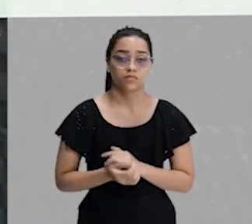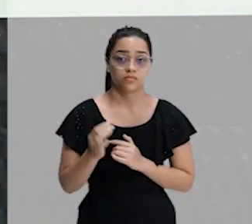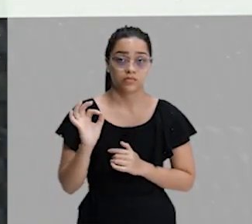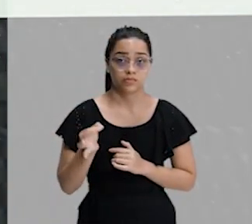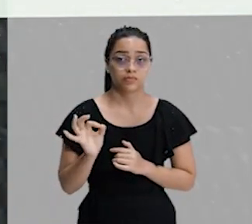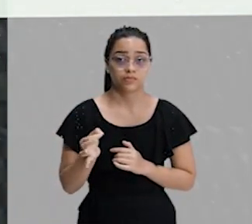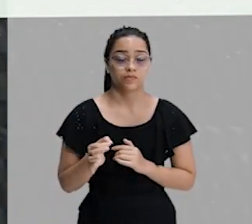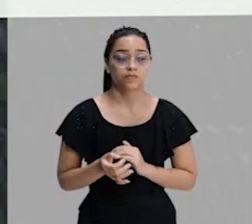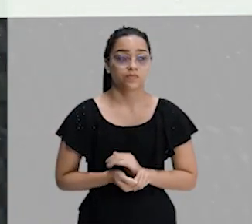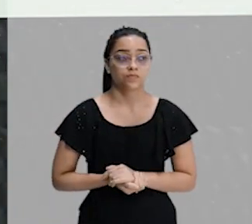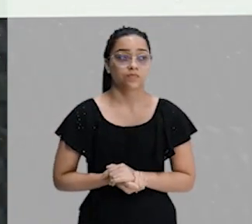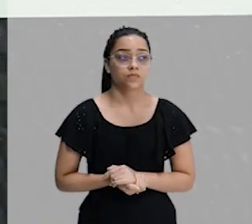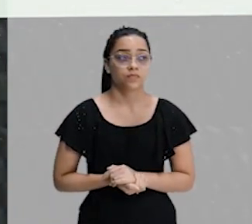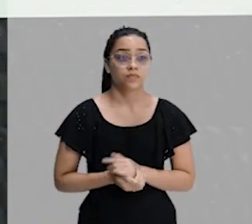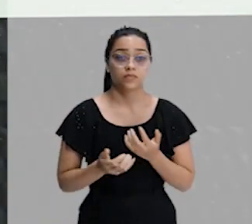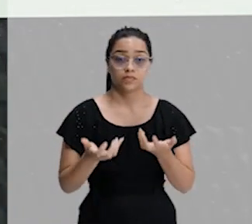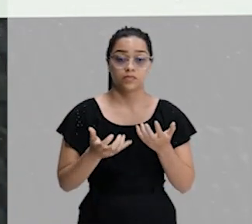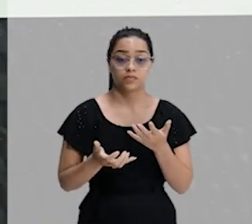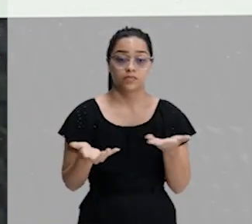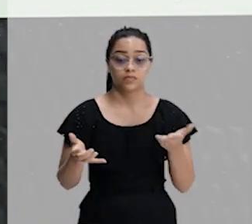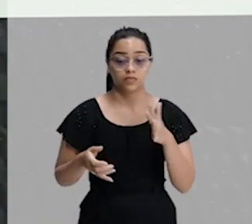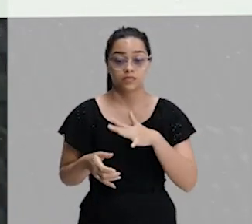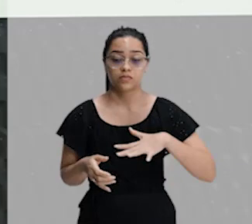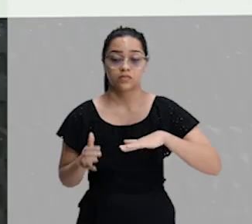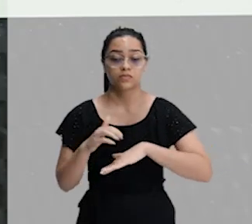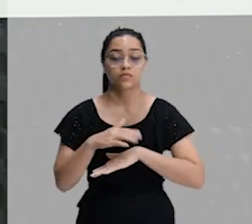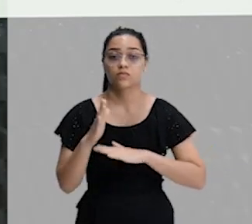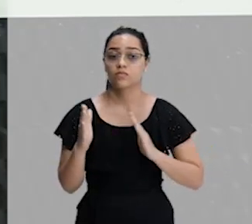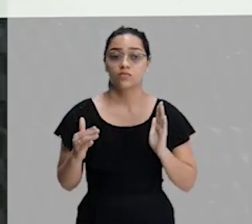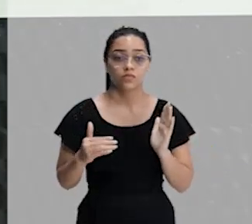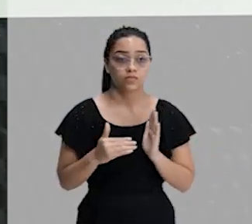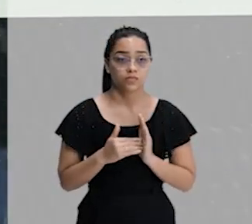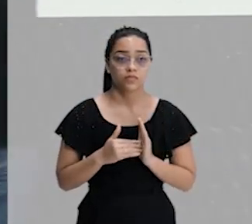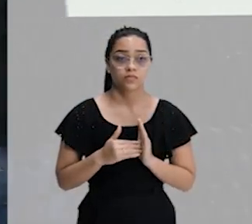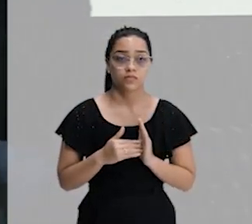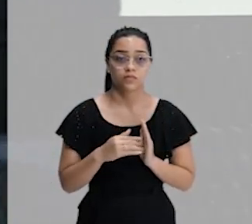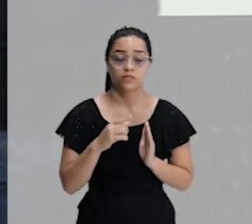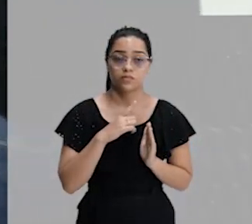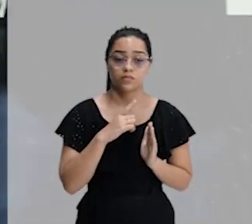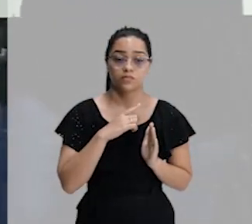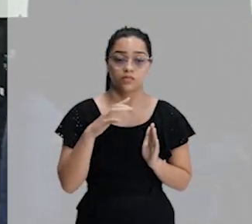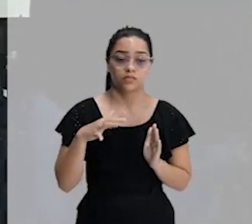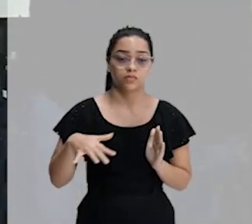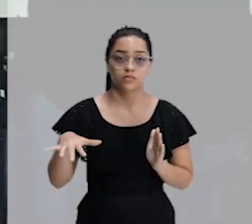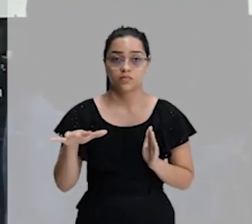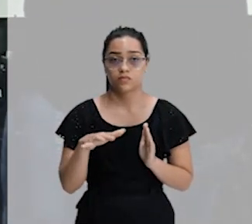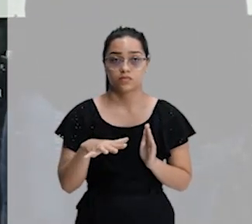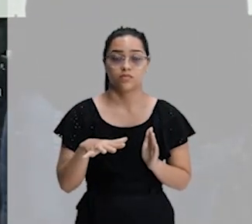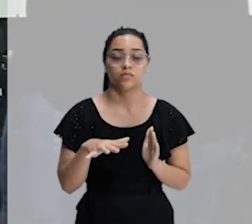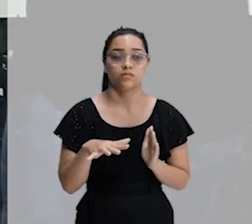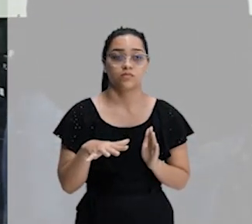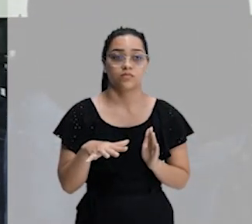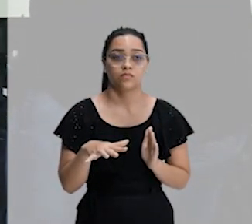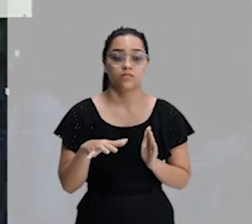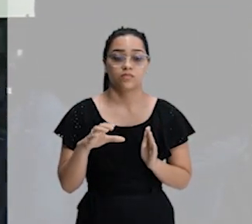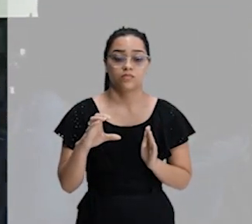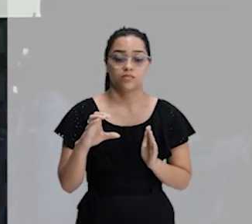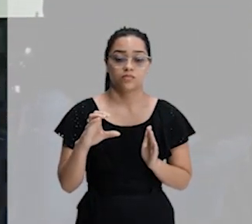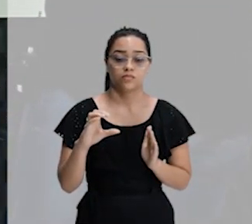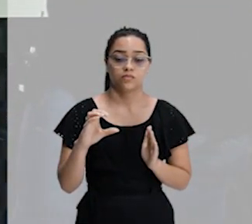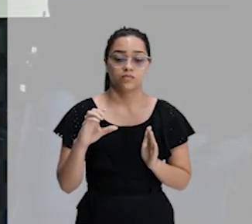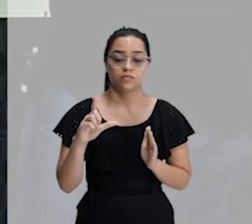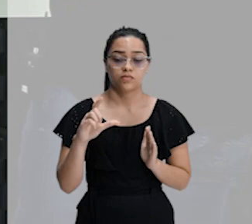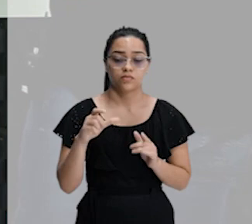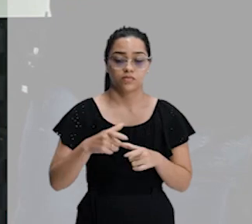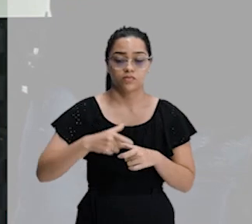Certo? Bom, aí ele quer a área total. Pessoal, a área total de um cilindro